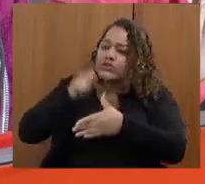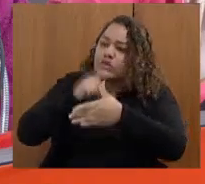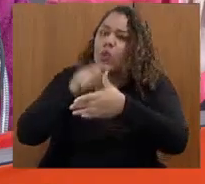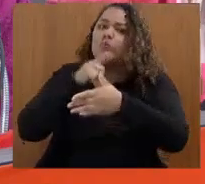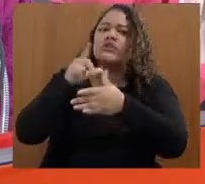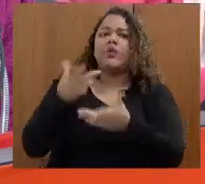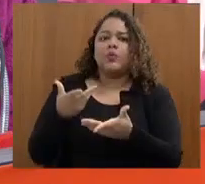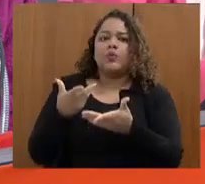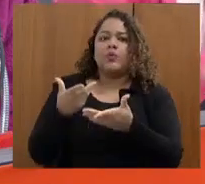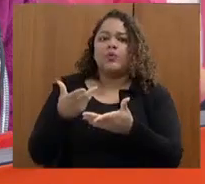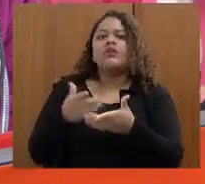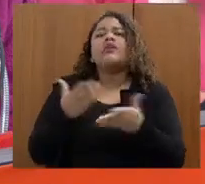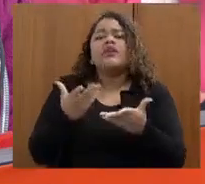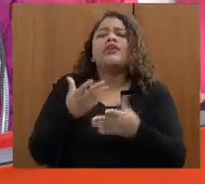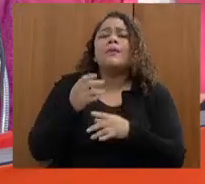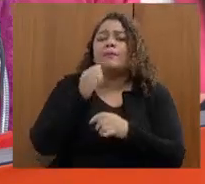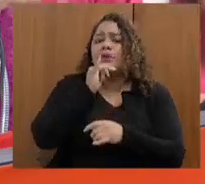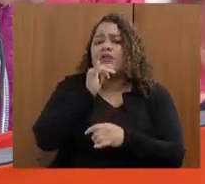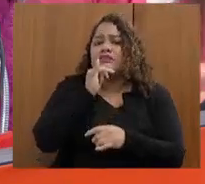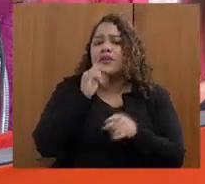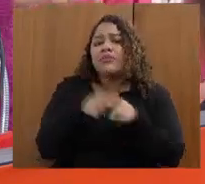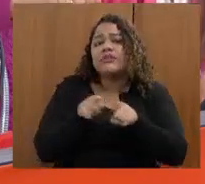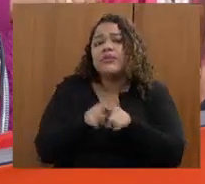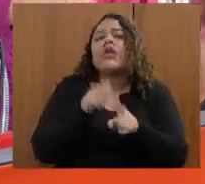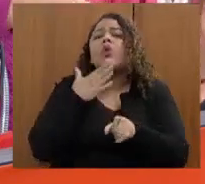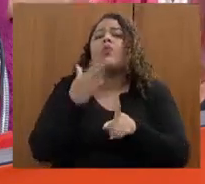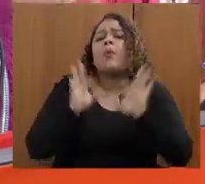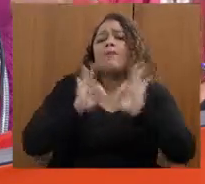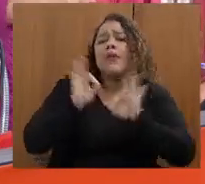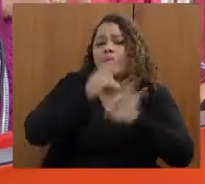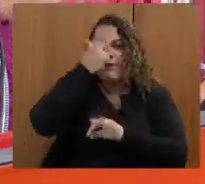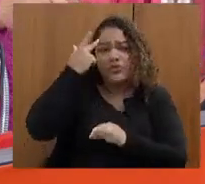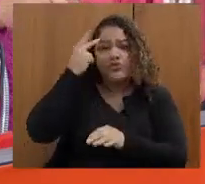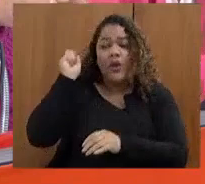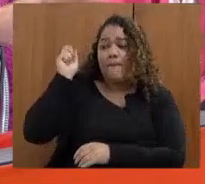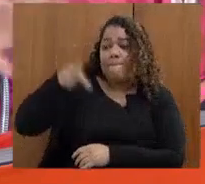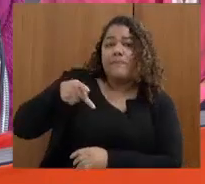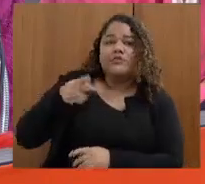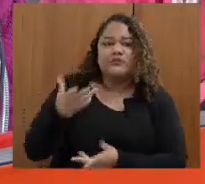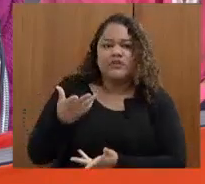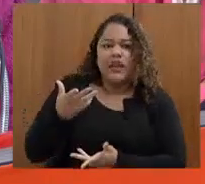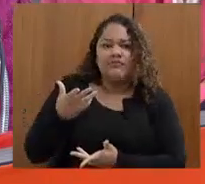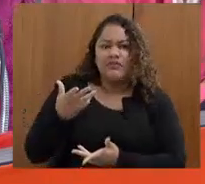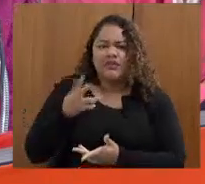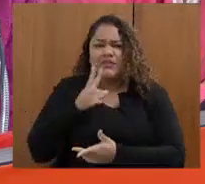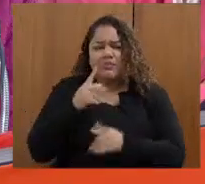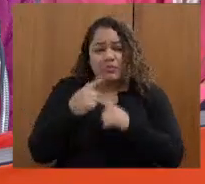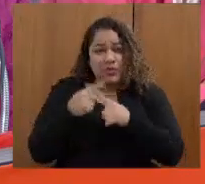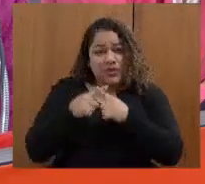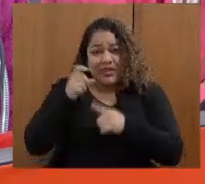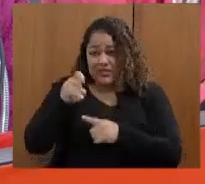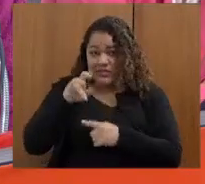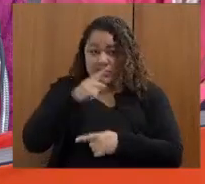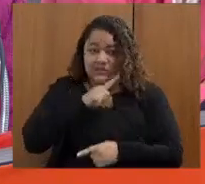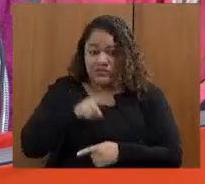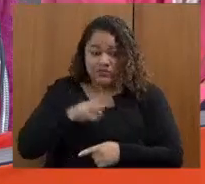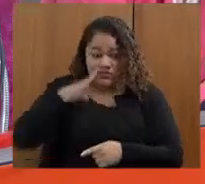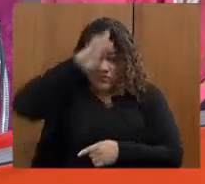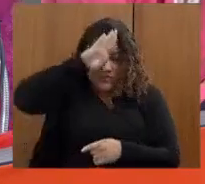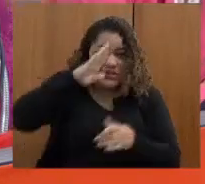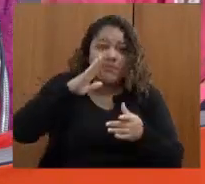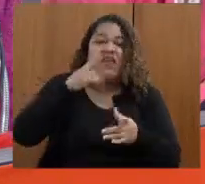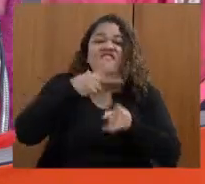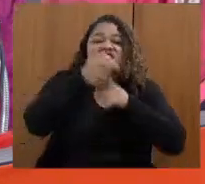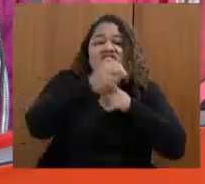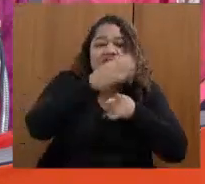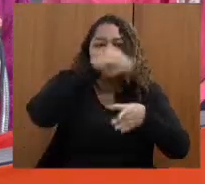com as aposentadas com paridade Porque se o Zema for vitorioso na ação no TJ vocês estão excluindo aposentadas com paridade e